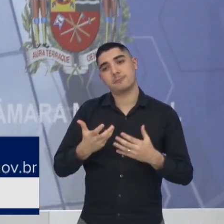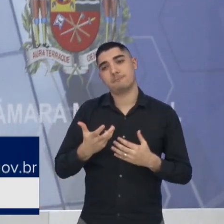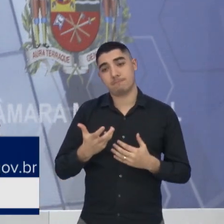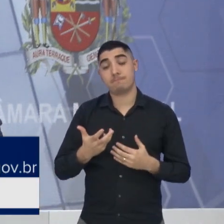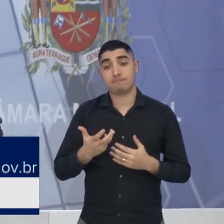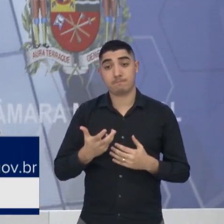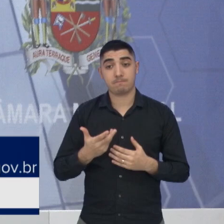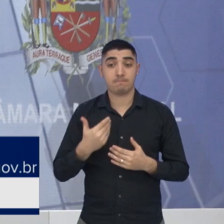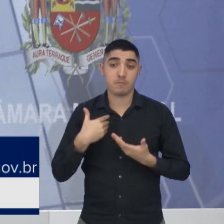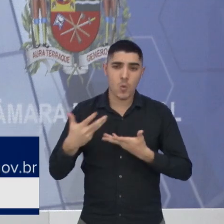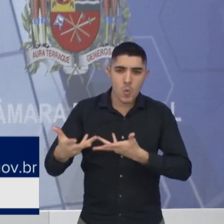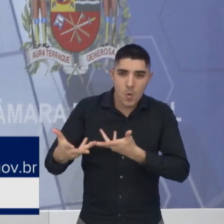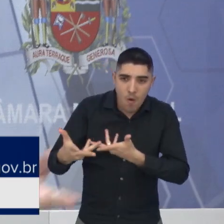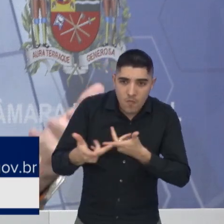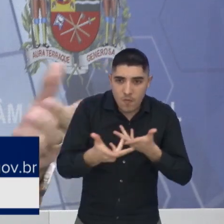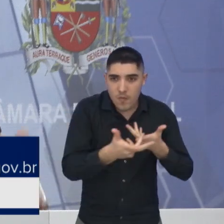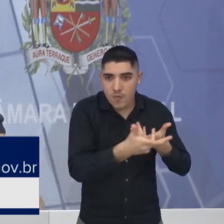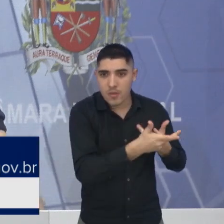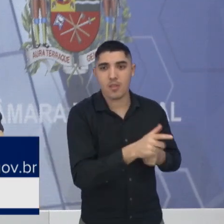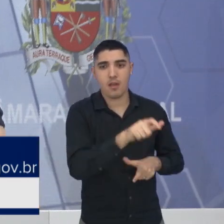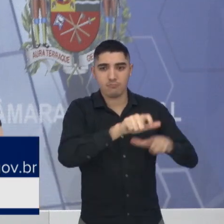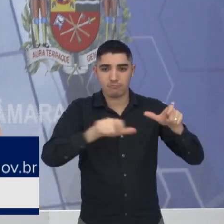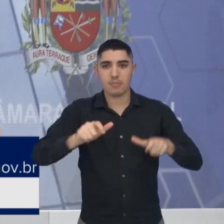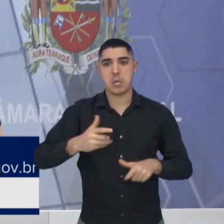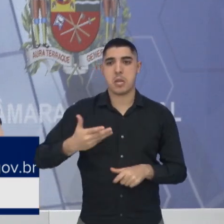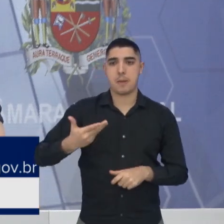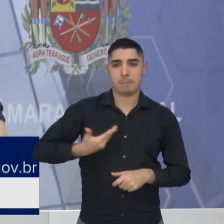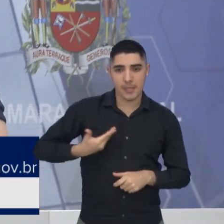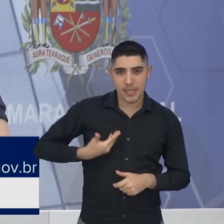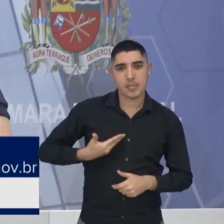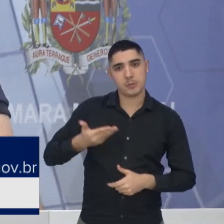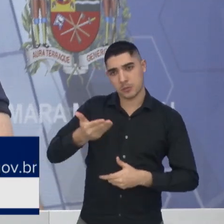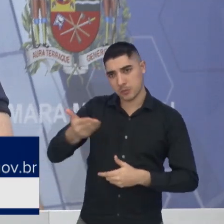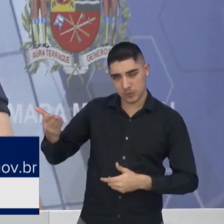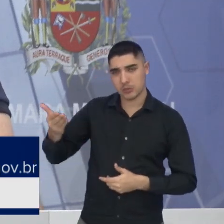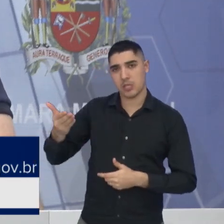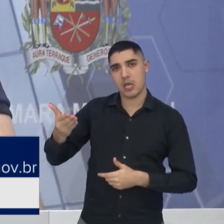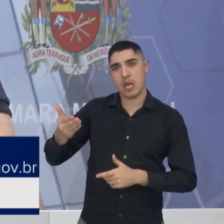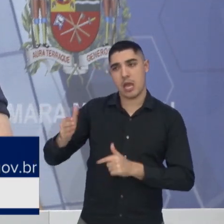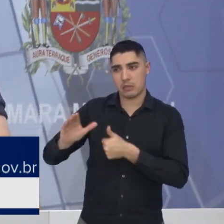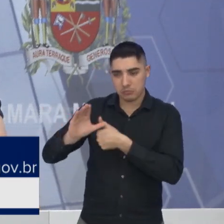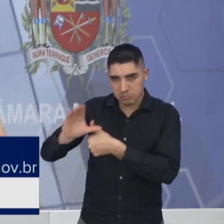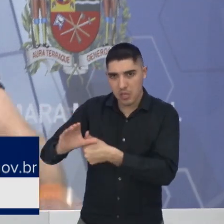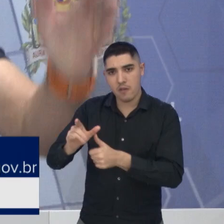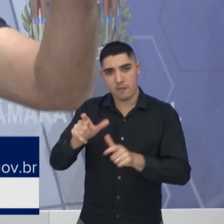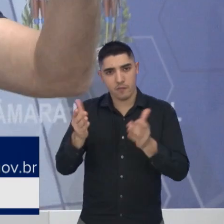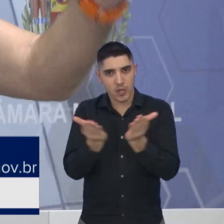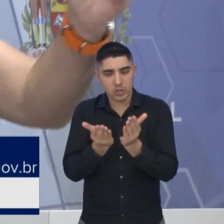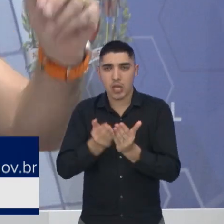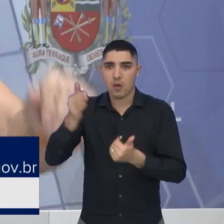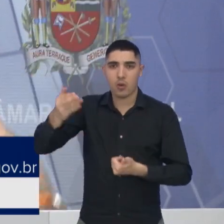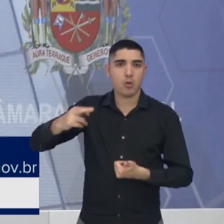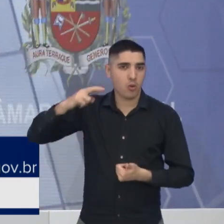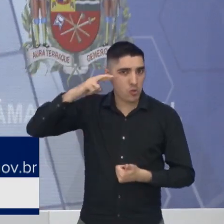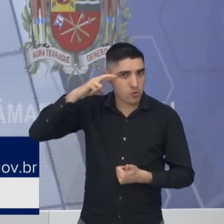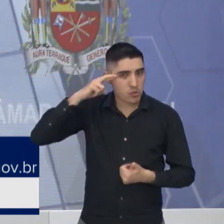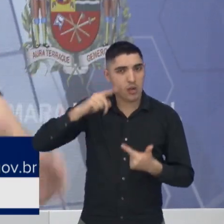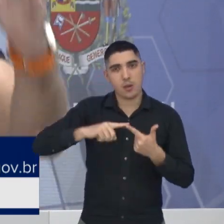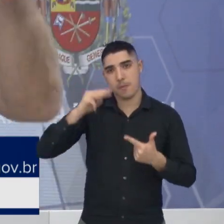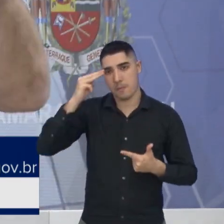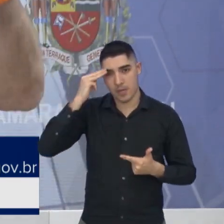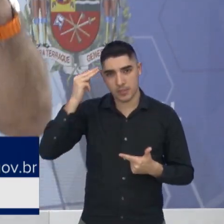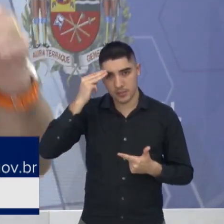de convidar os meus parceiros, colegas cristãos evangélicos aqui, Rogério da Cacém, Marcelo